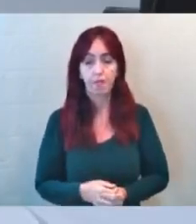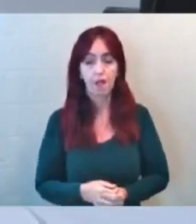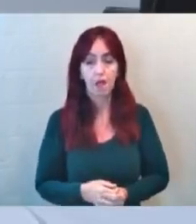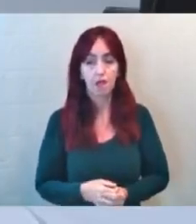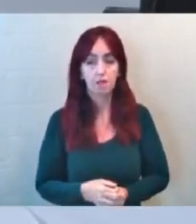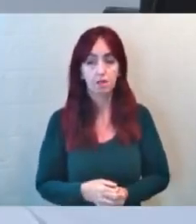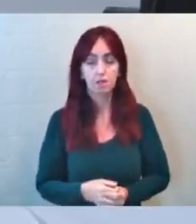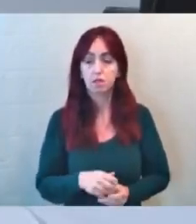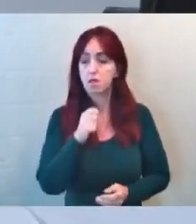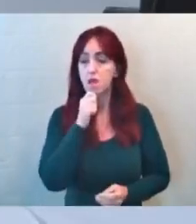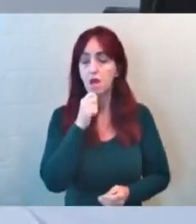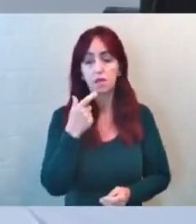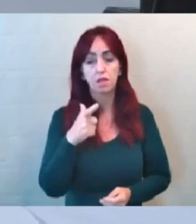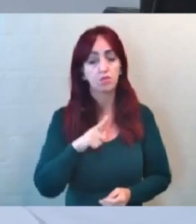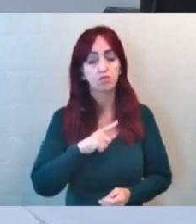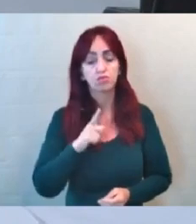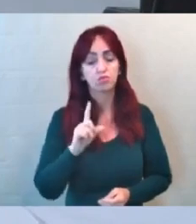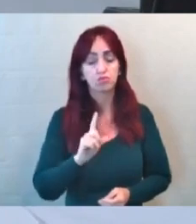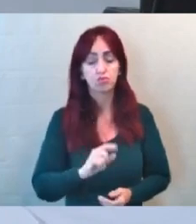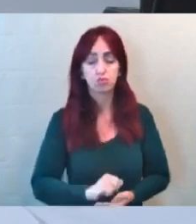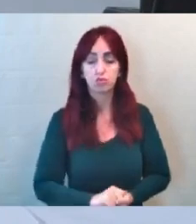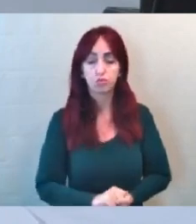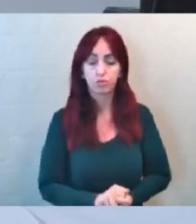feitos e ainda não tinham chegado.